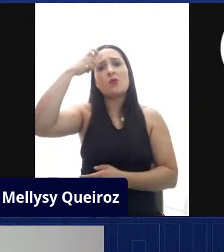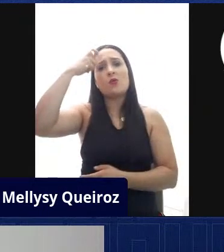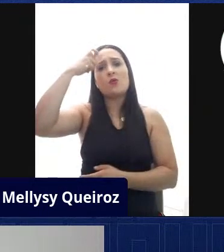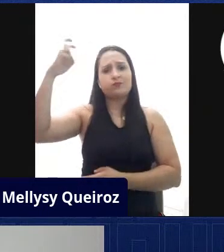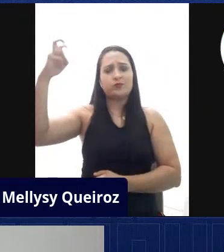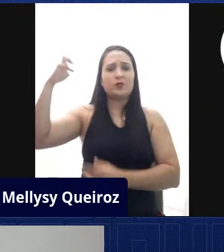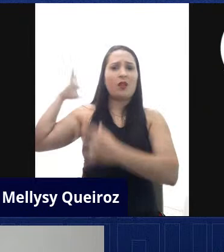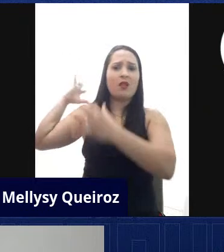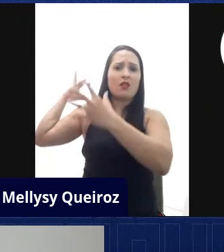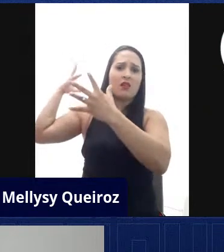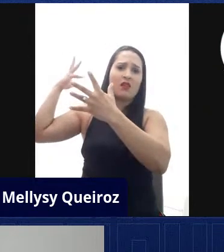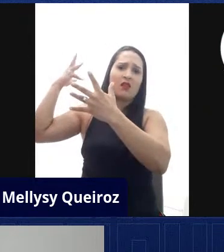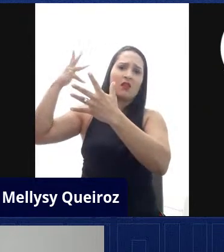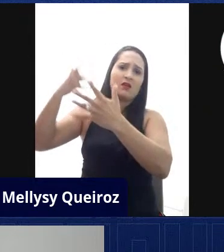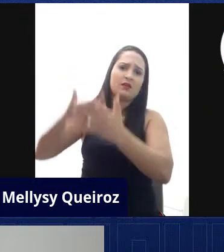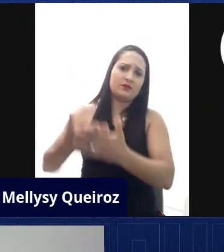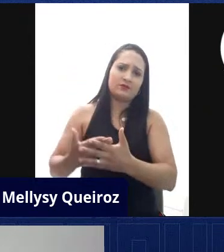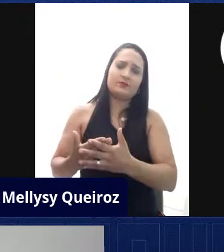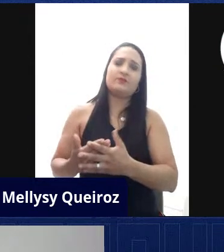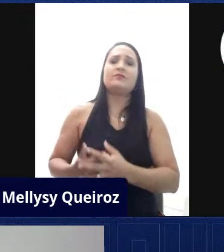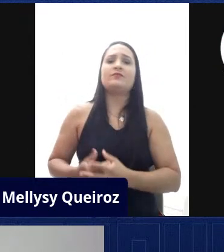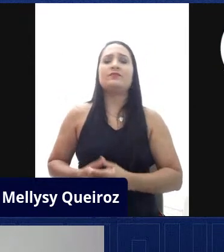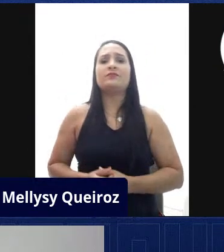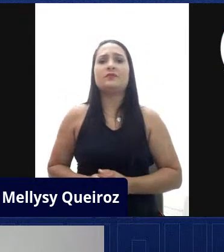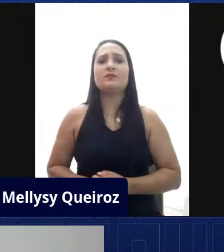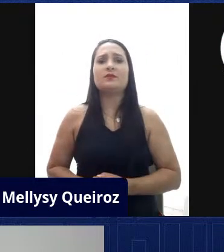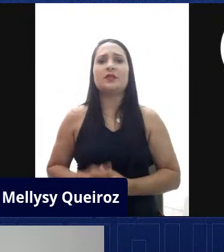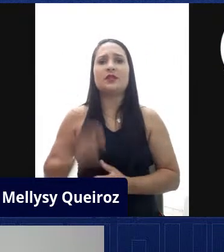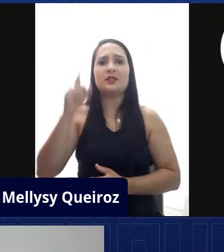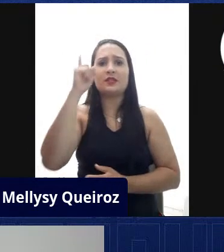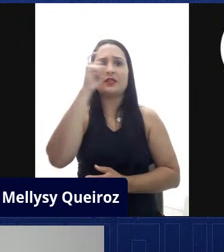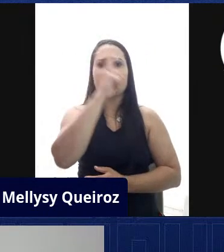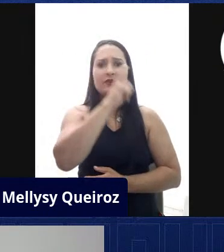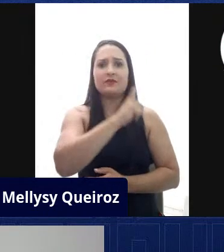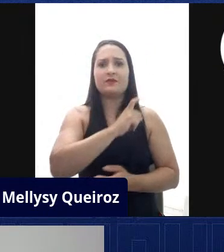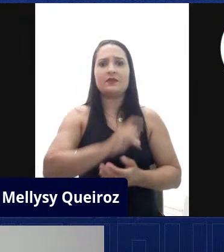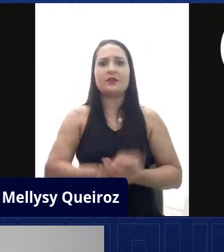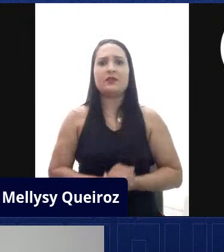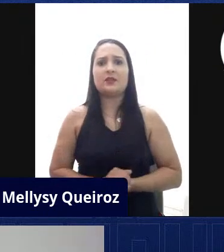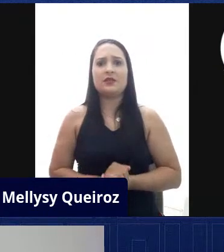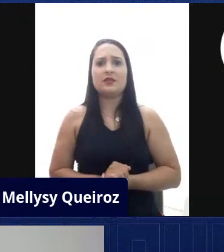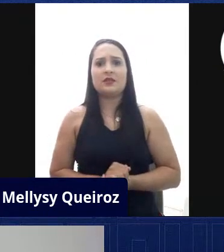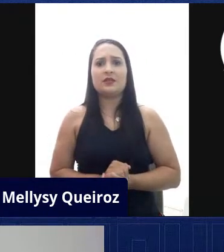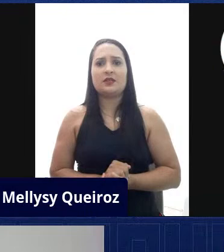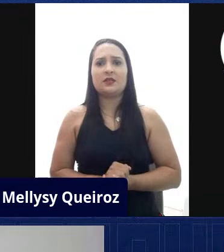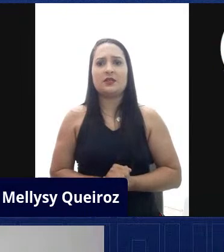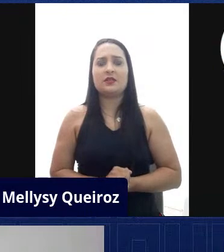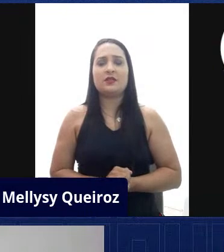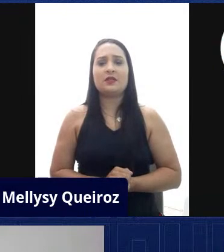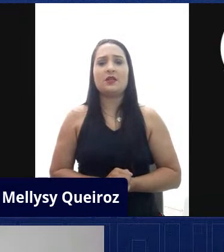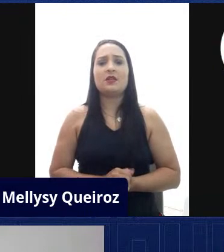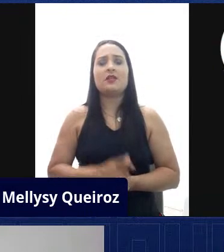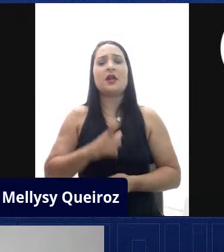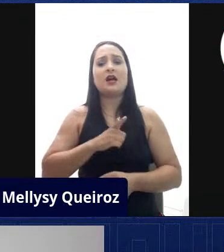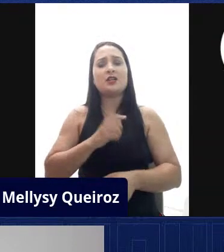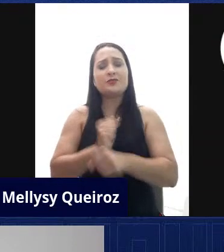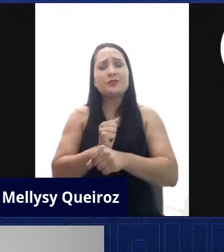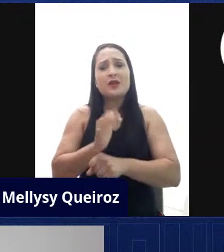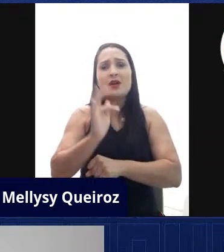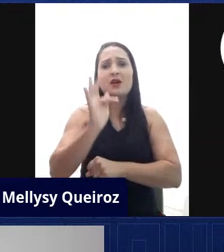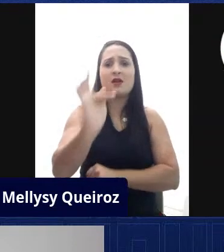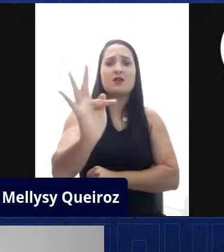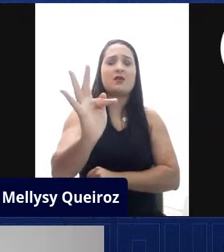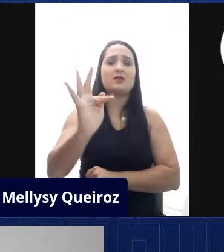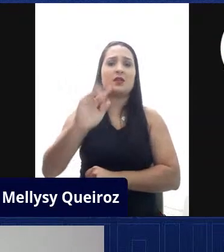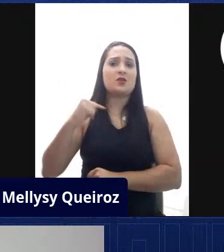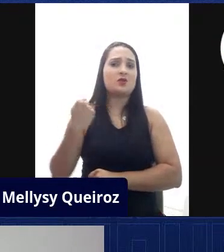e que é muito difícil, como já disse Luísa, daqui a 2 séculos, Luísa, tem esperança da gente construir um mundo melhor.